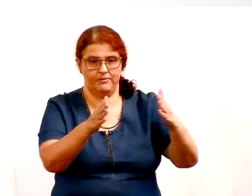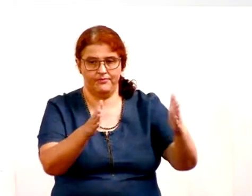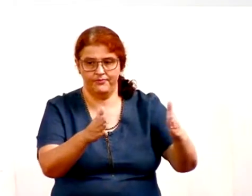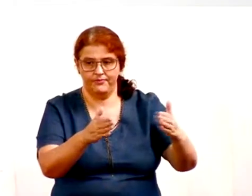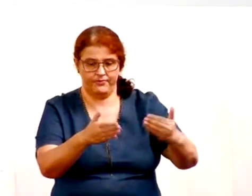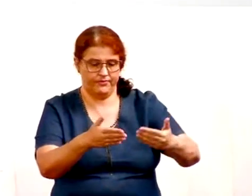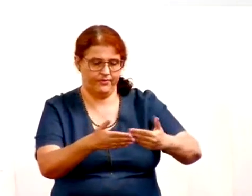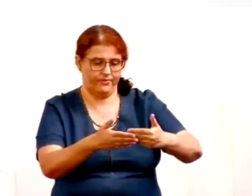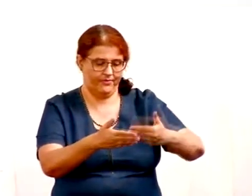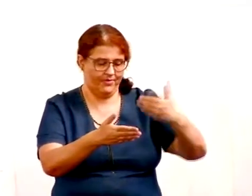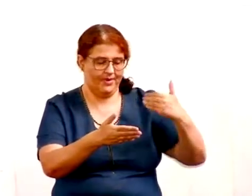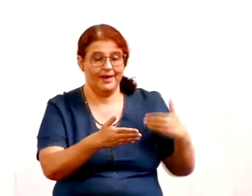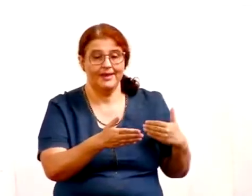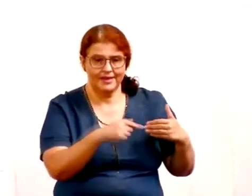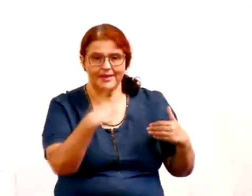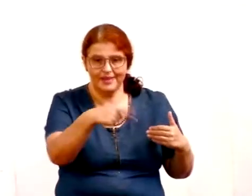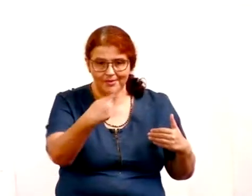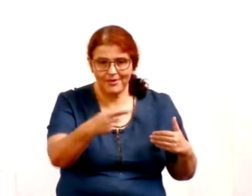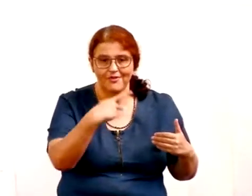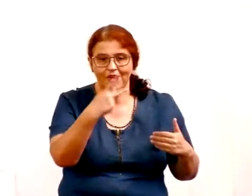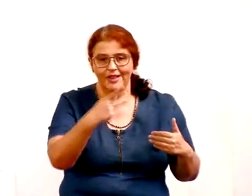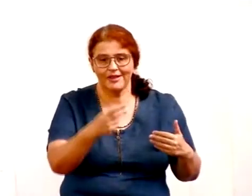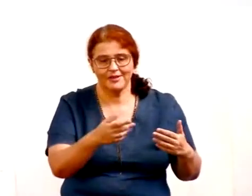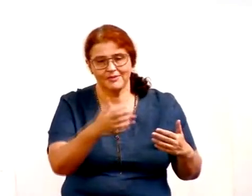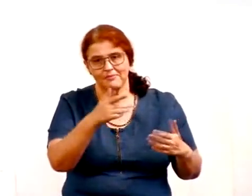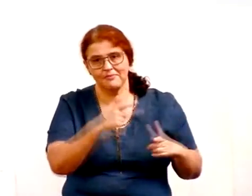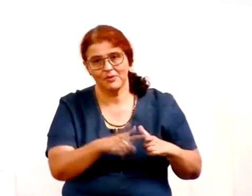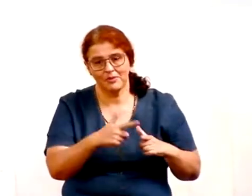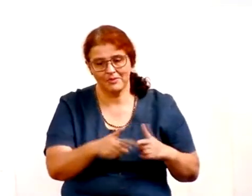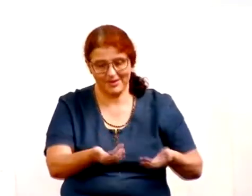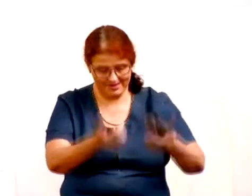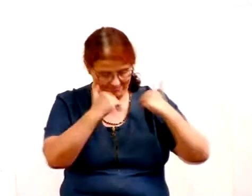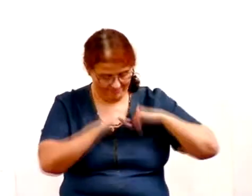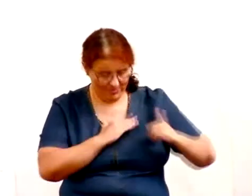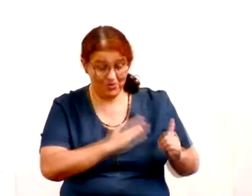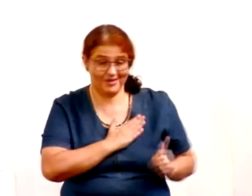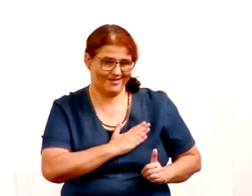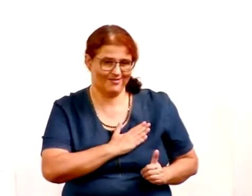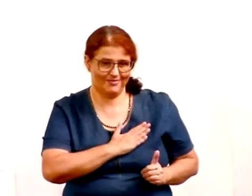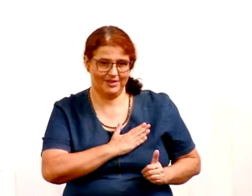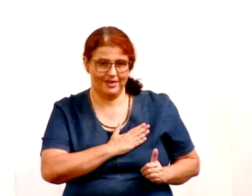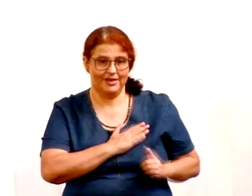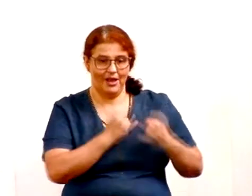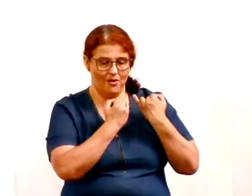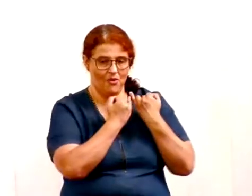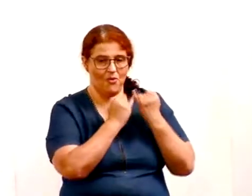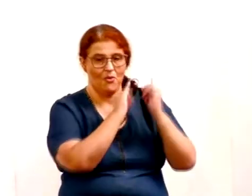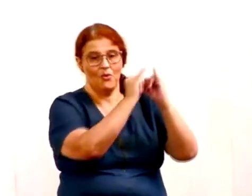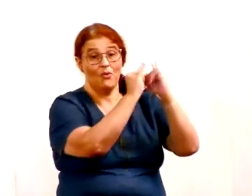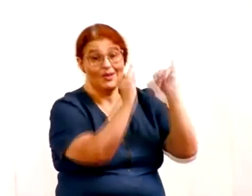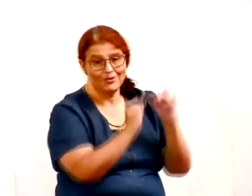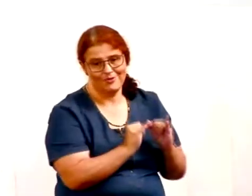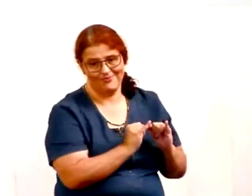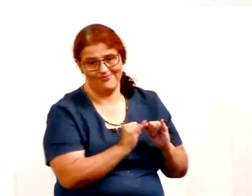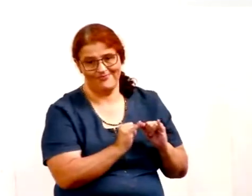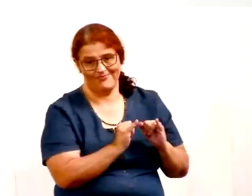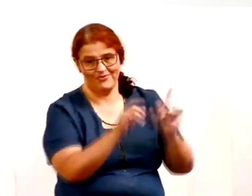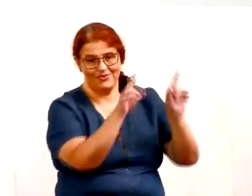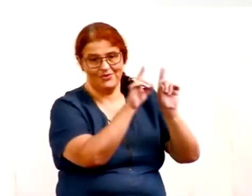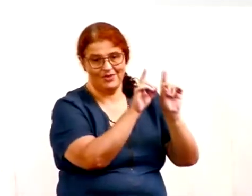ídolos no coração. O capítulo 10, então, começa com esta advertência.